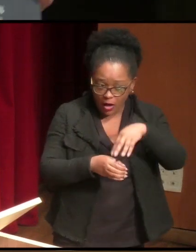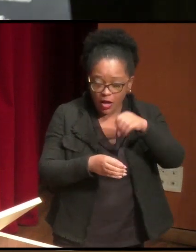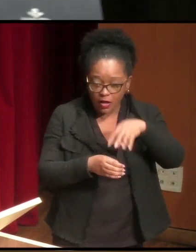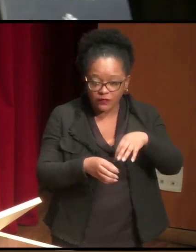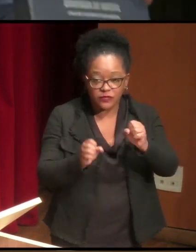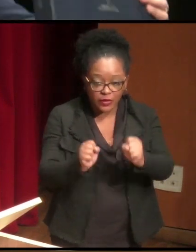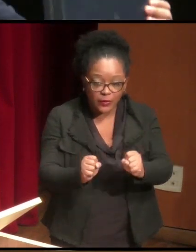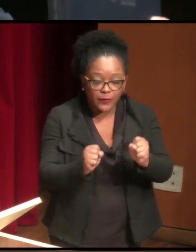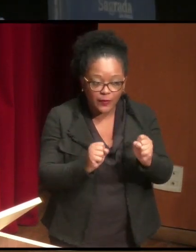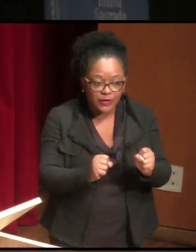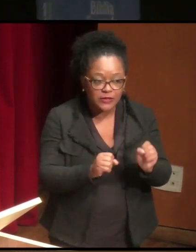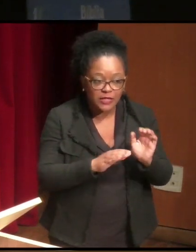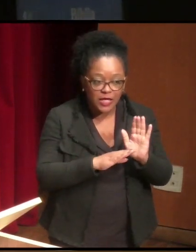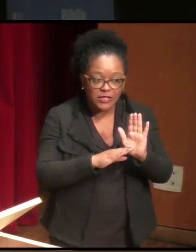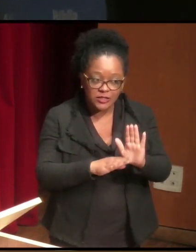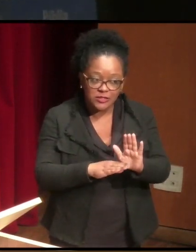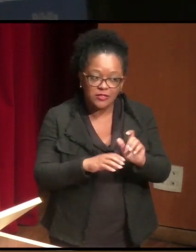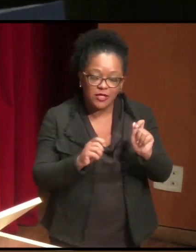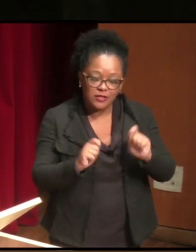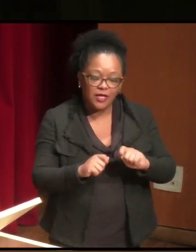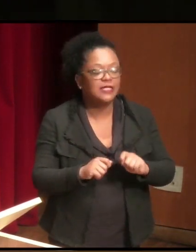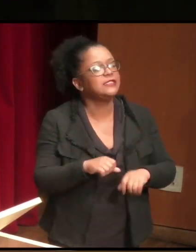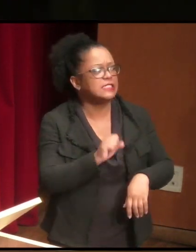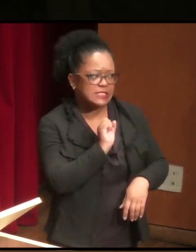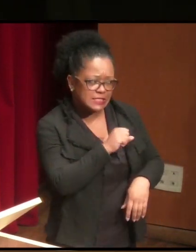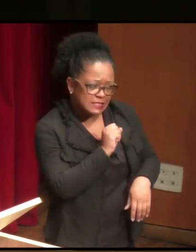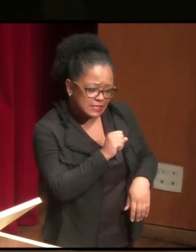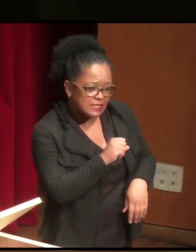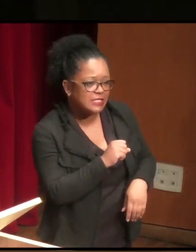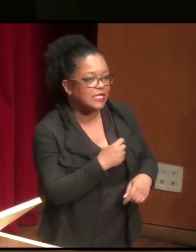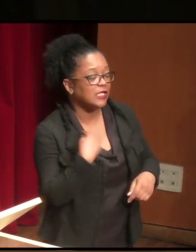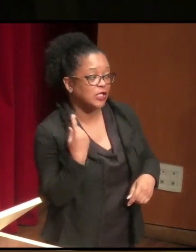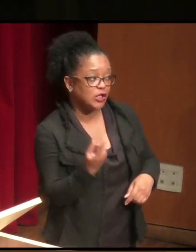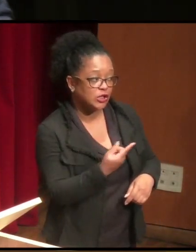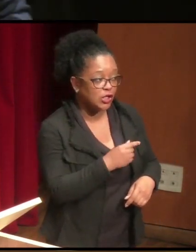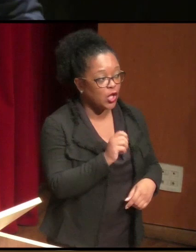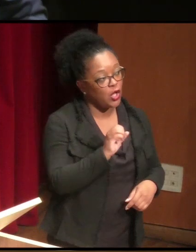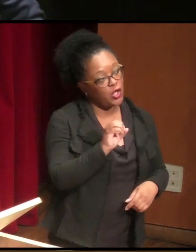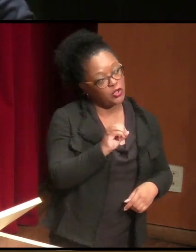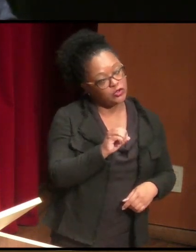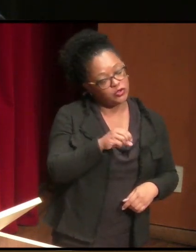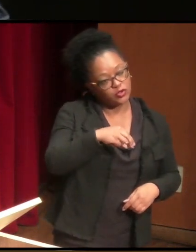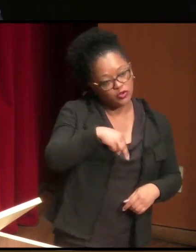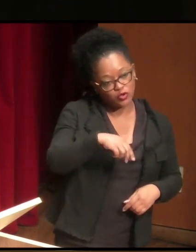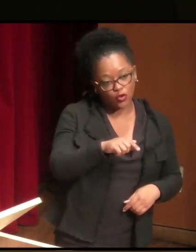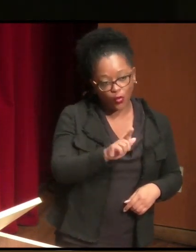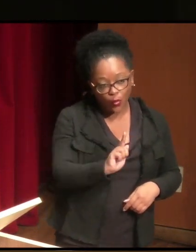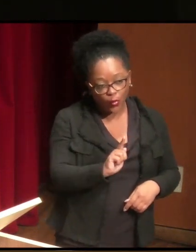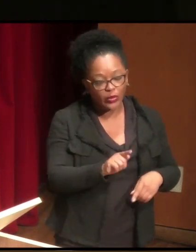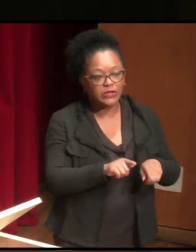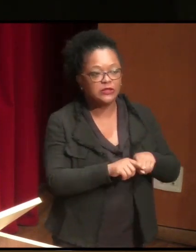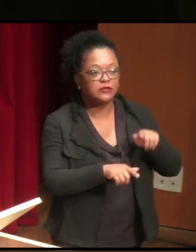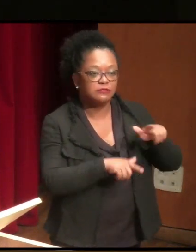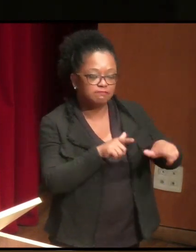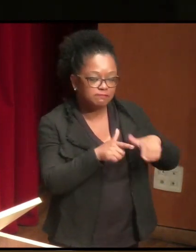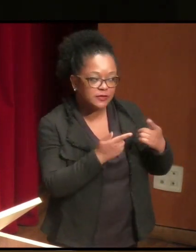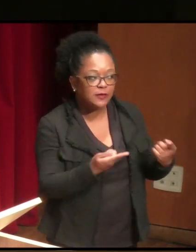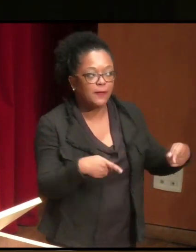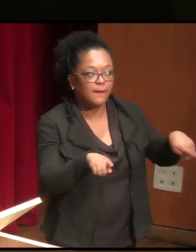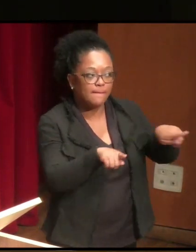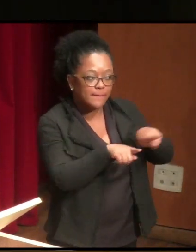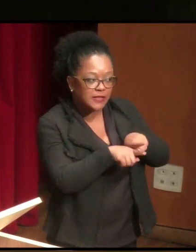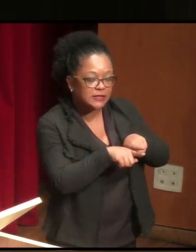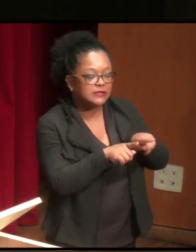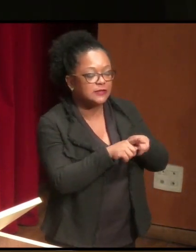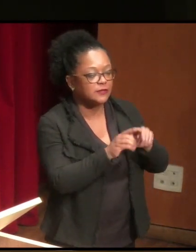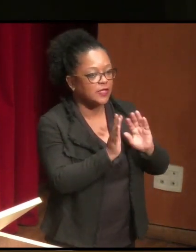podem ofertar para que essa Bíblia chegue mais rápido. Exatamente. É, nós somos uma organização social. E a gente trabalha com parceiros, com